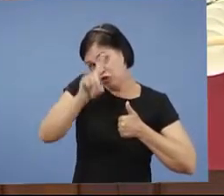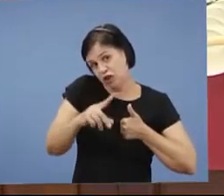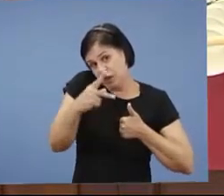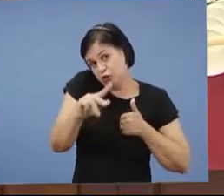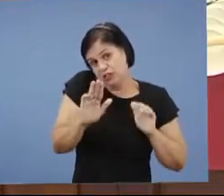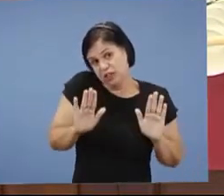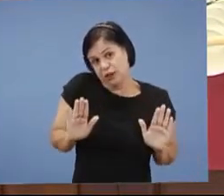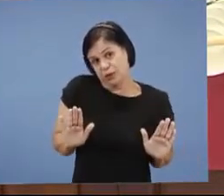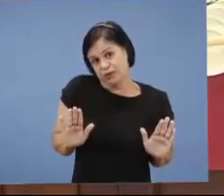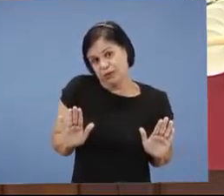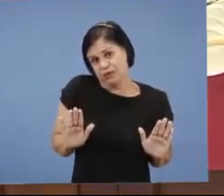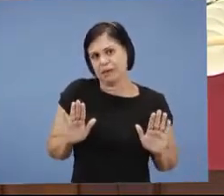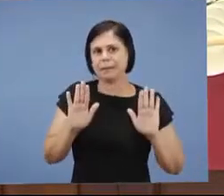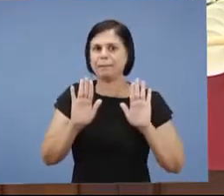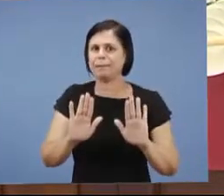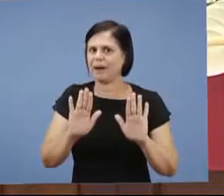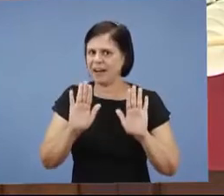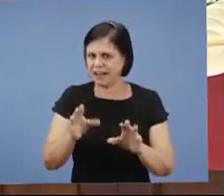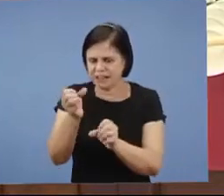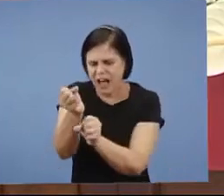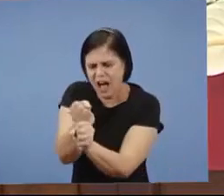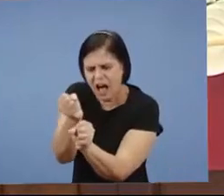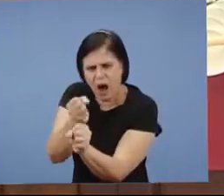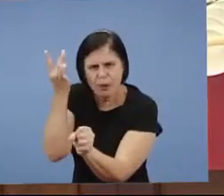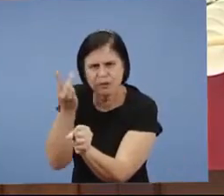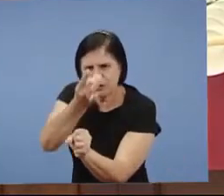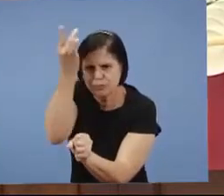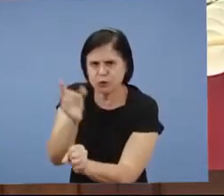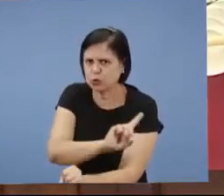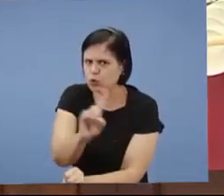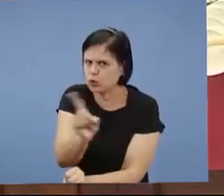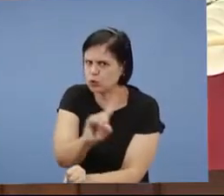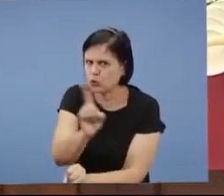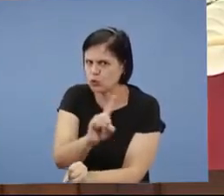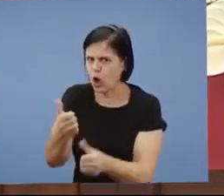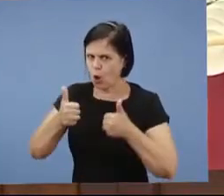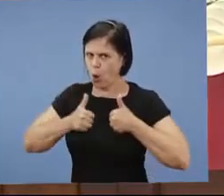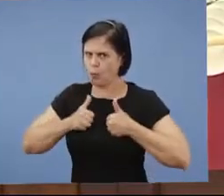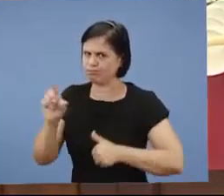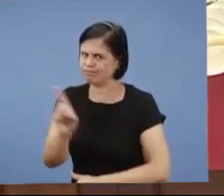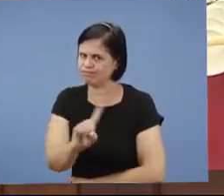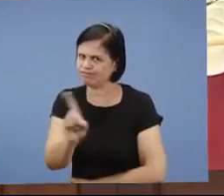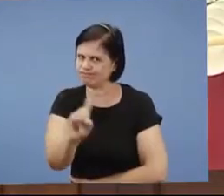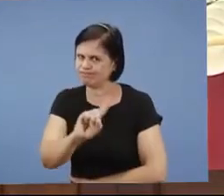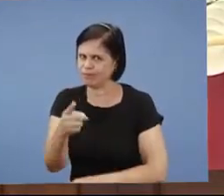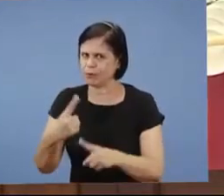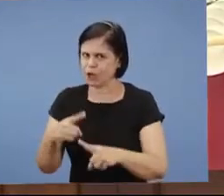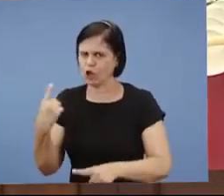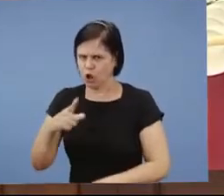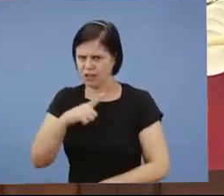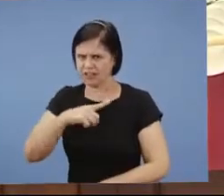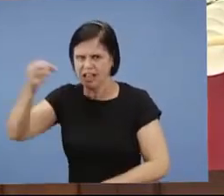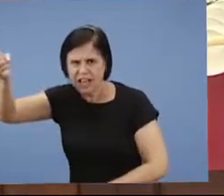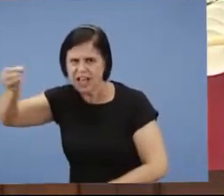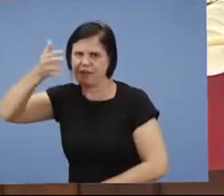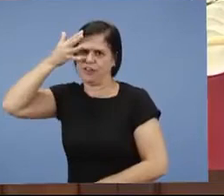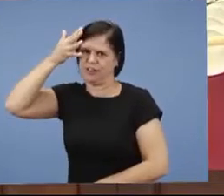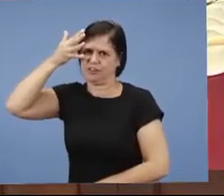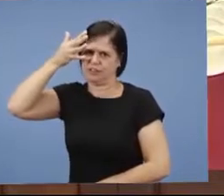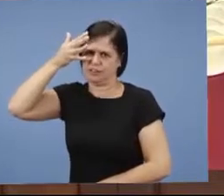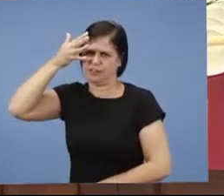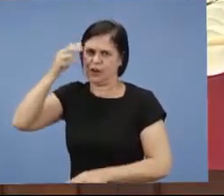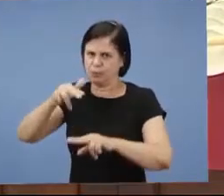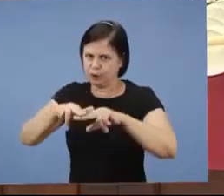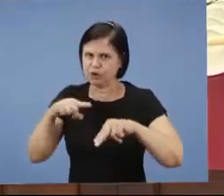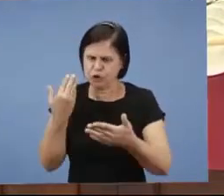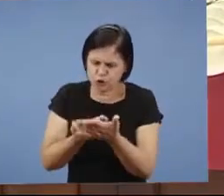faz, tem. Agora, a obra do Espírito não, ela não está acomodada não, porque nós temos a revelação. Tanto é assim, nós